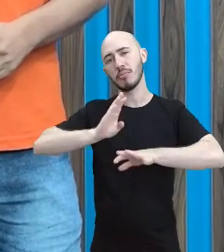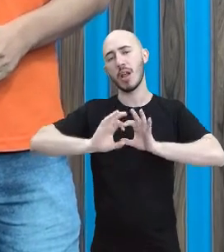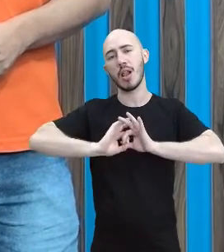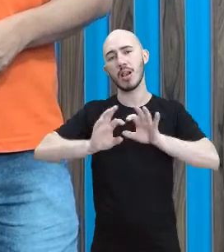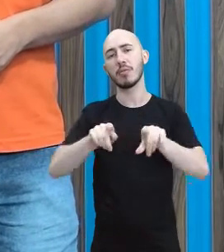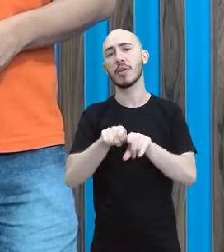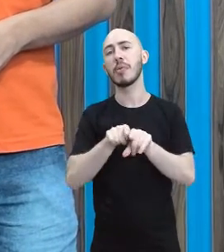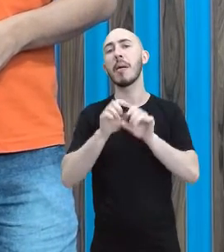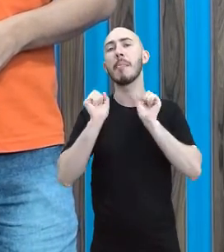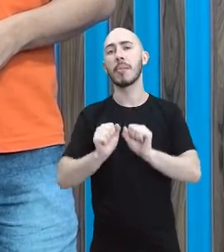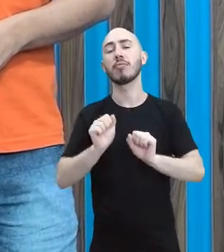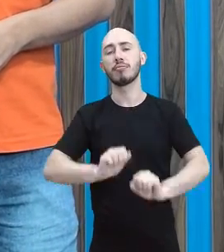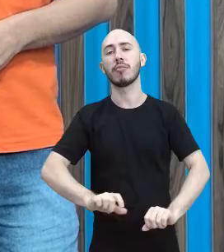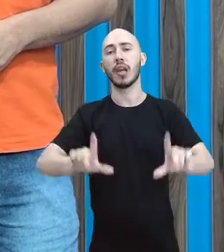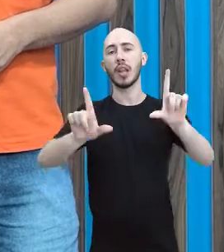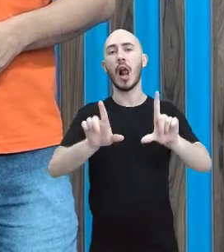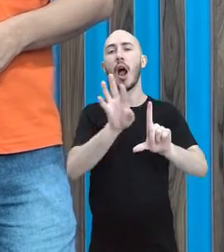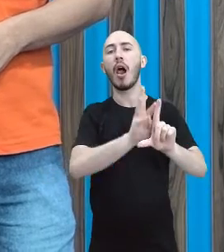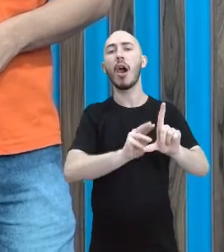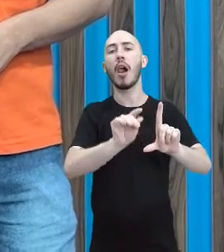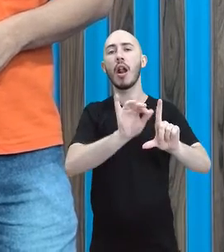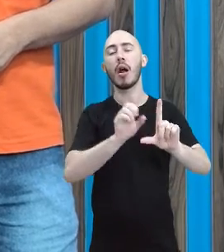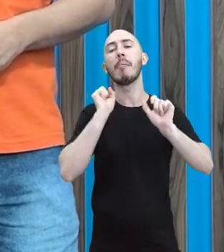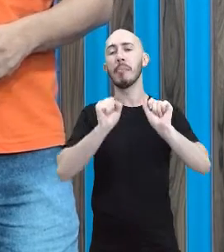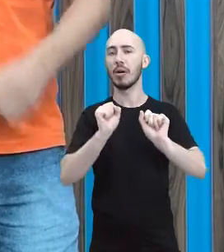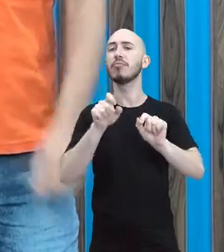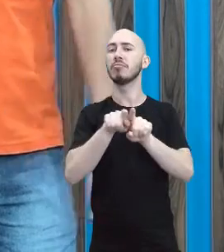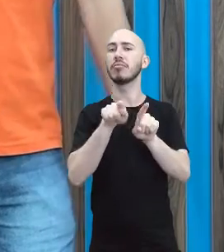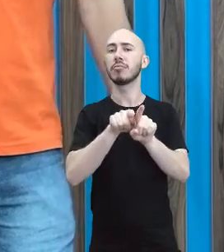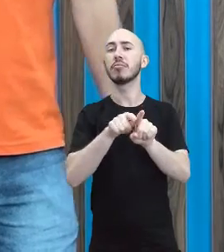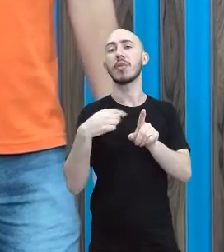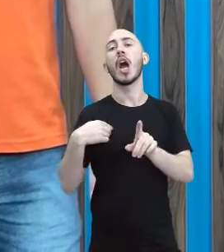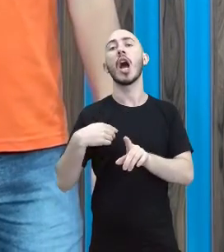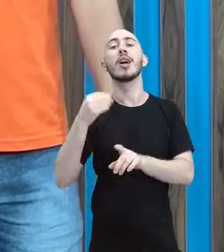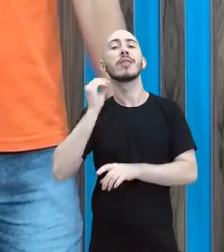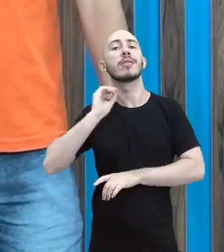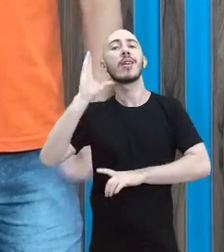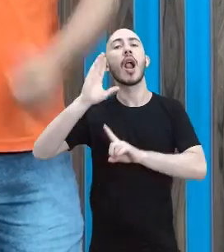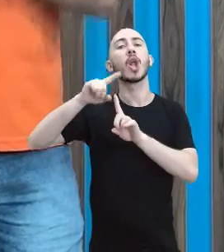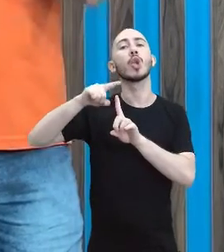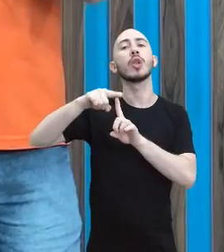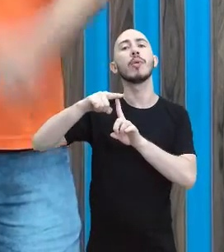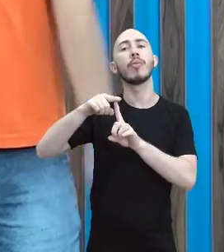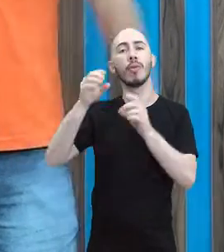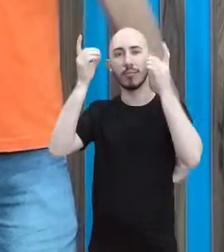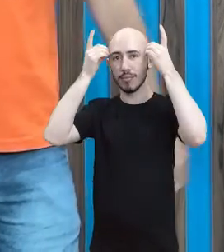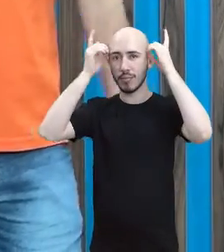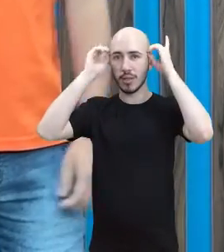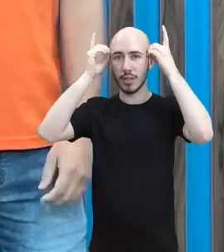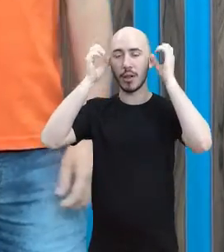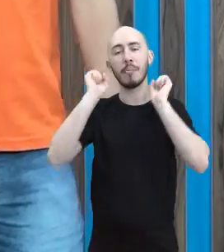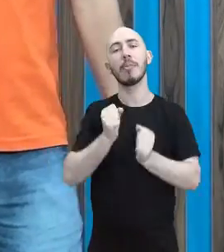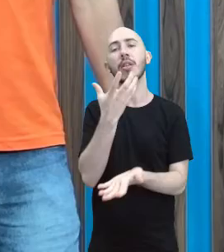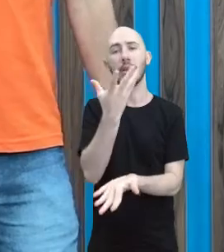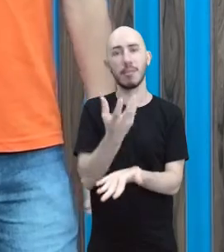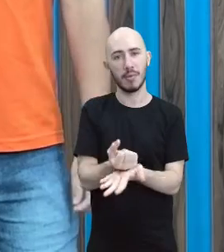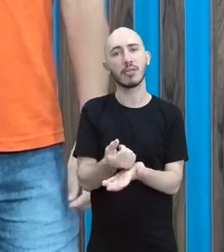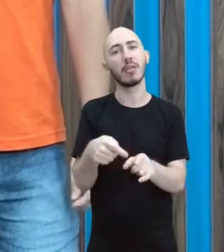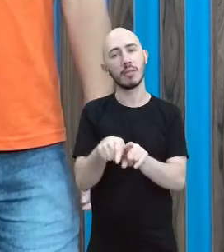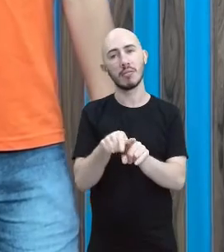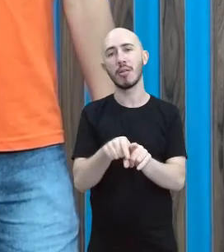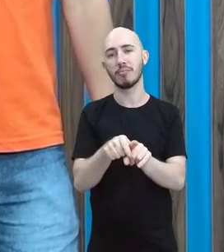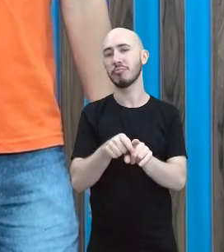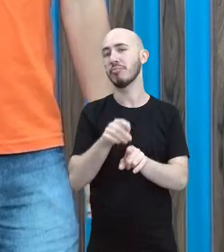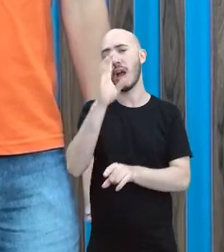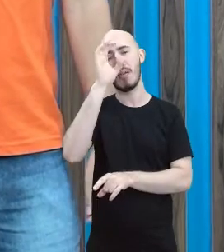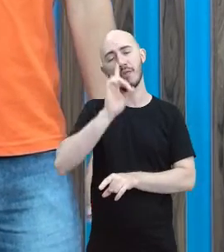também utilizar o QR Code que vai aparecer aqui, ó, para quem é do sistema Android, tá certo? Então tá aí, ó, é só registrar e ir direto